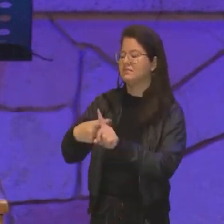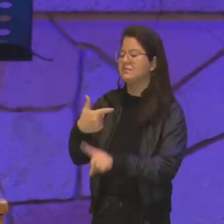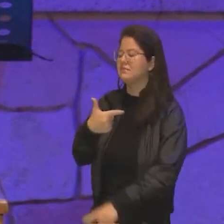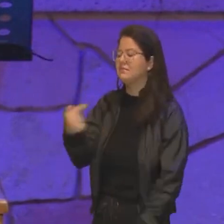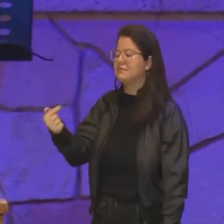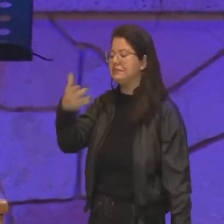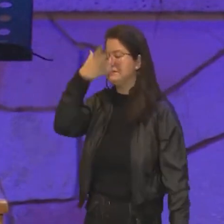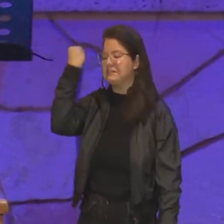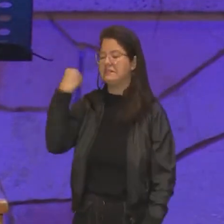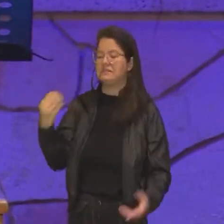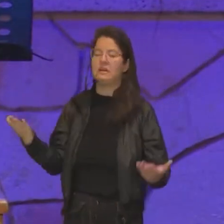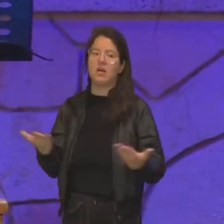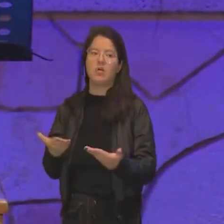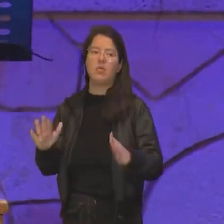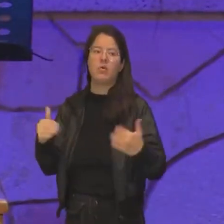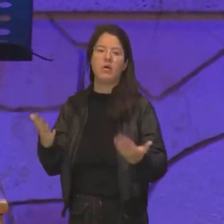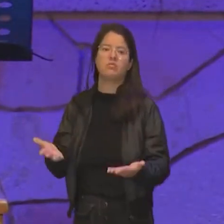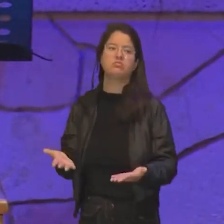branco agora.